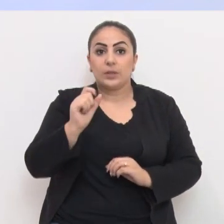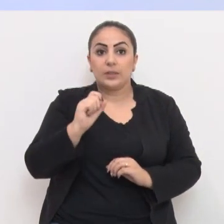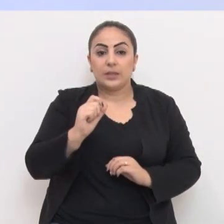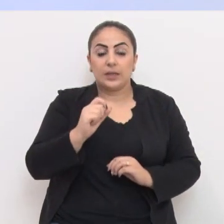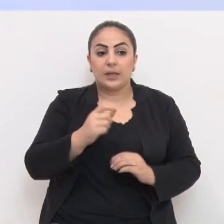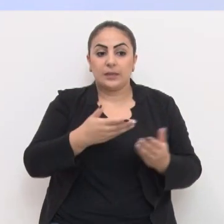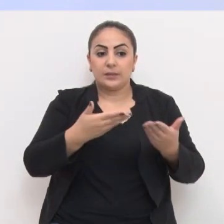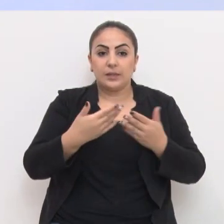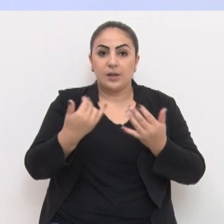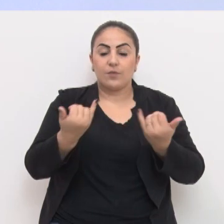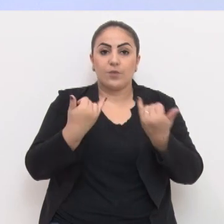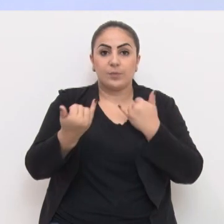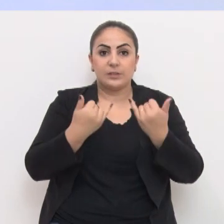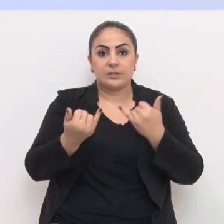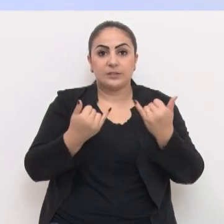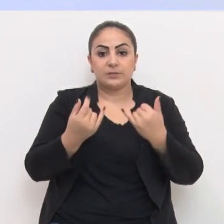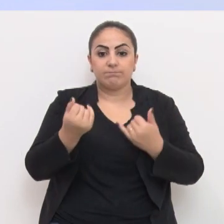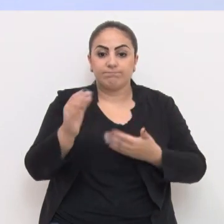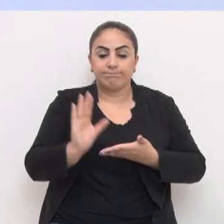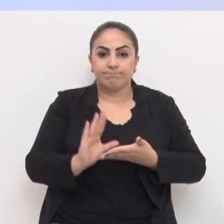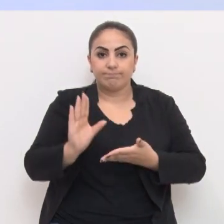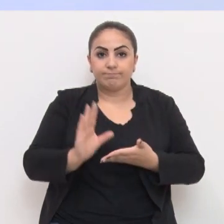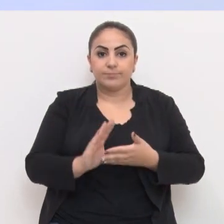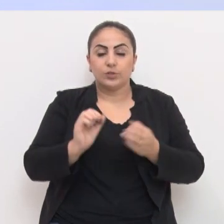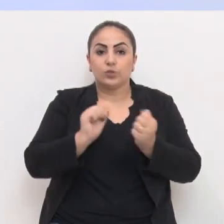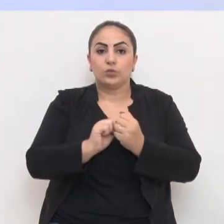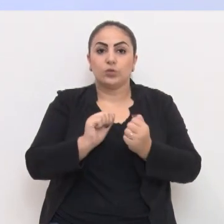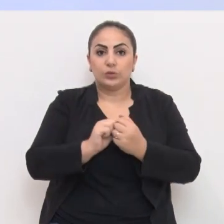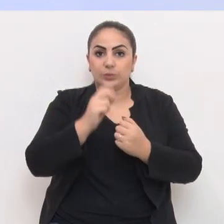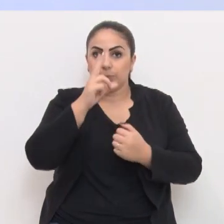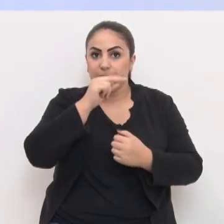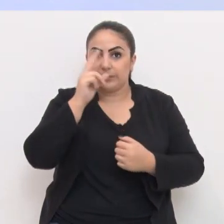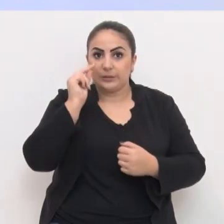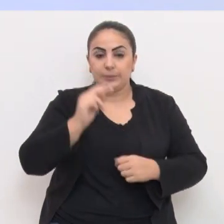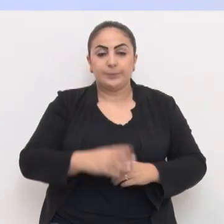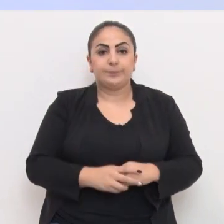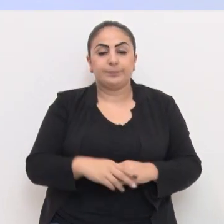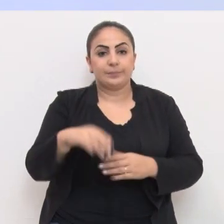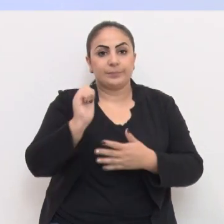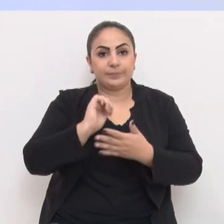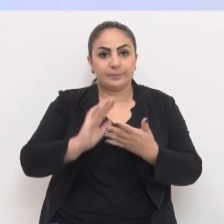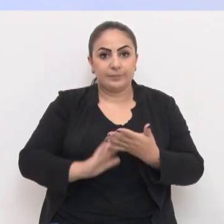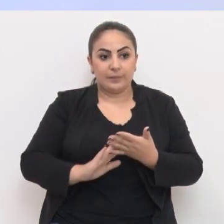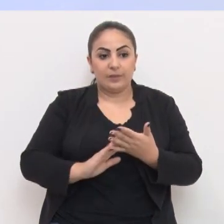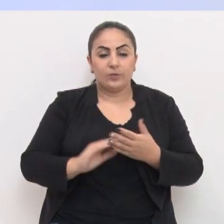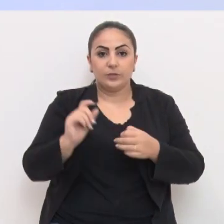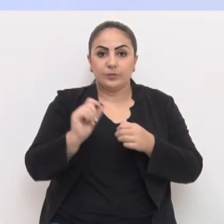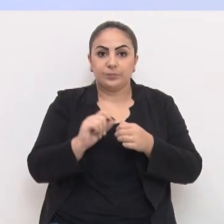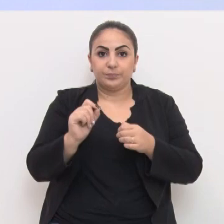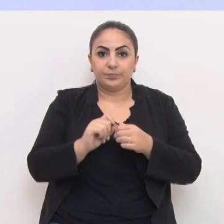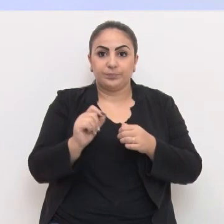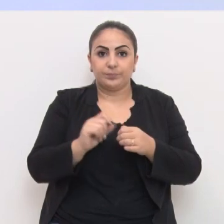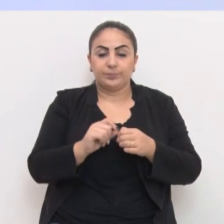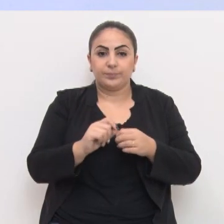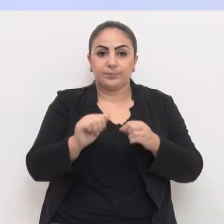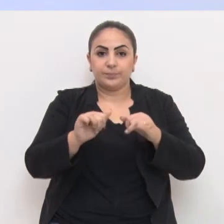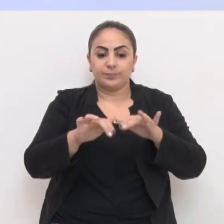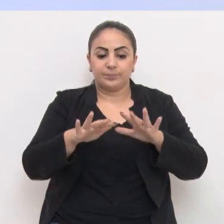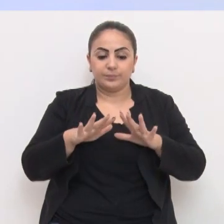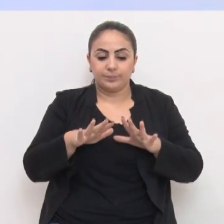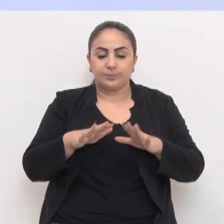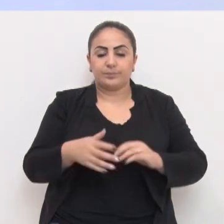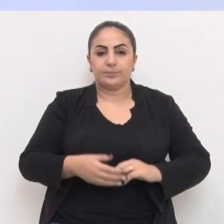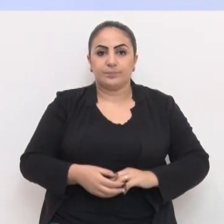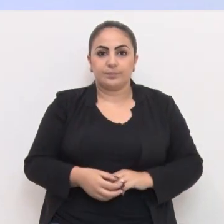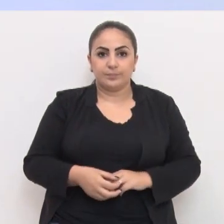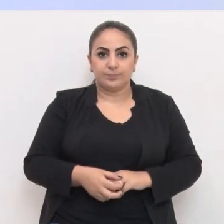ideia era colher informações para buscar recursos junto ao poder público. A atividade foi promovida pela